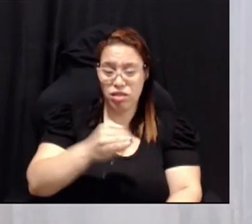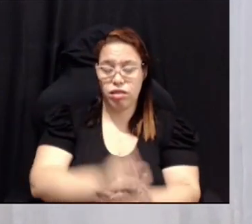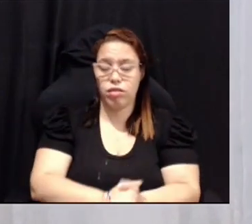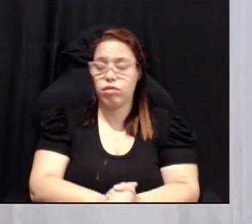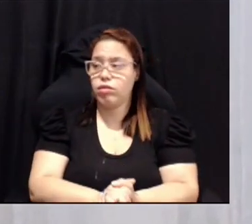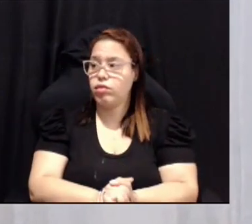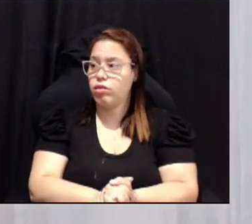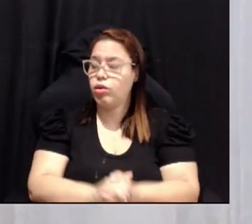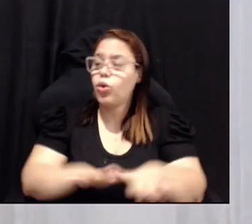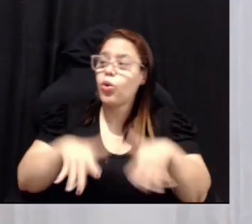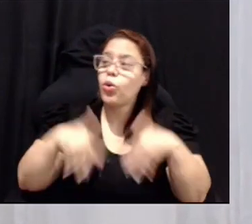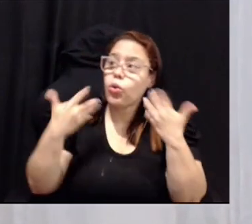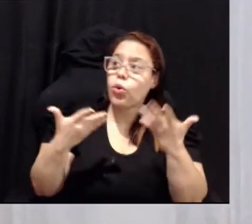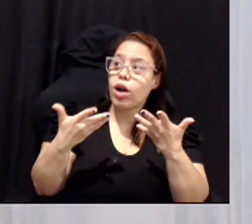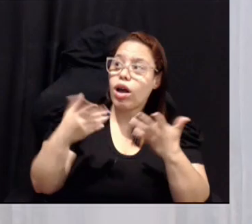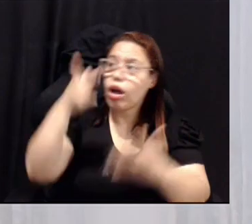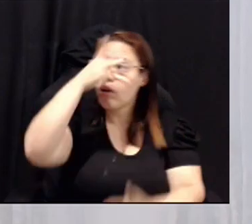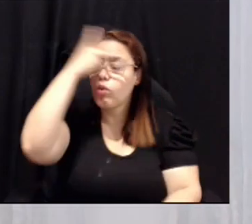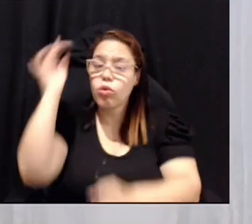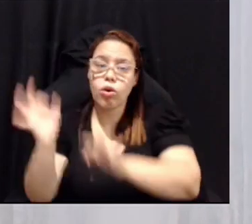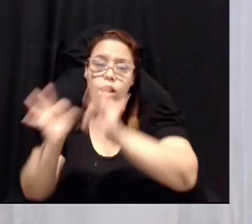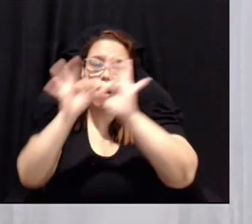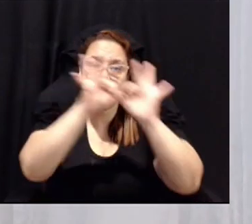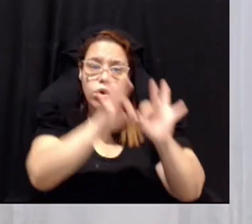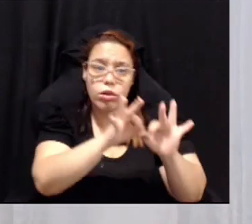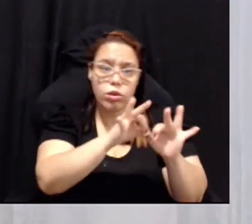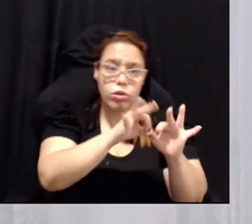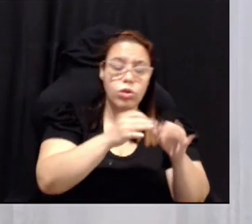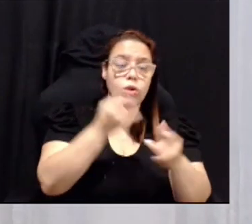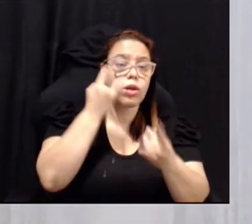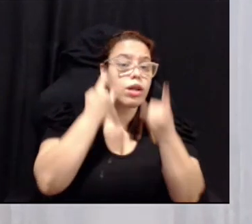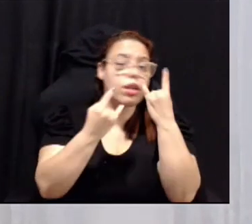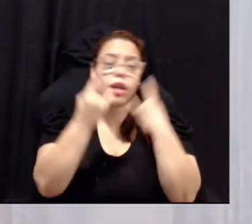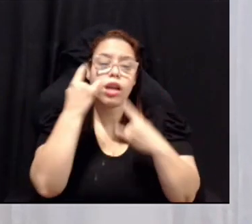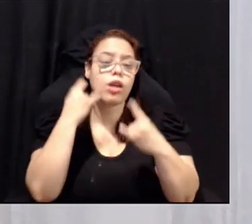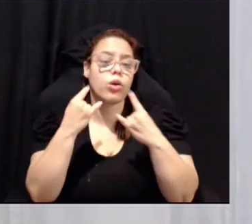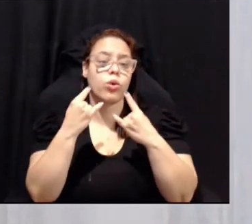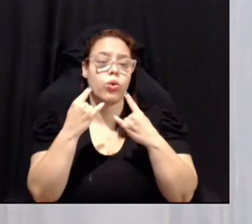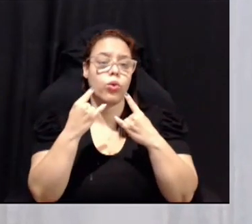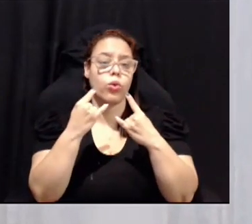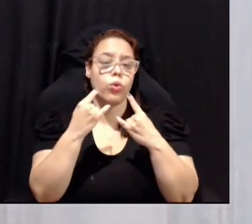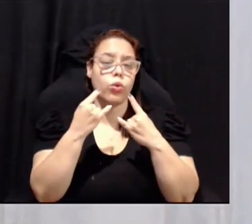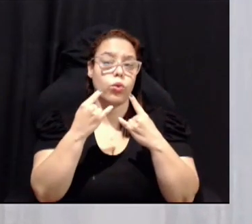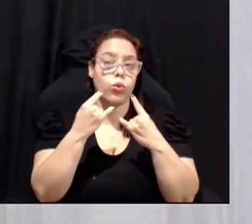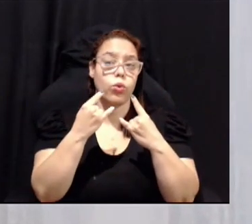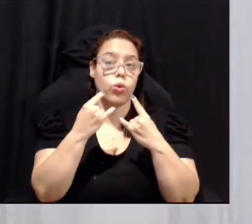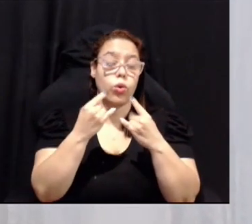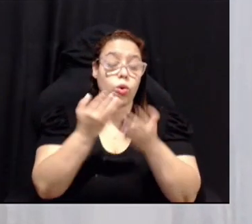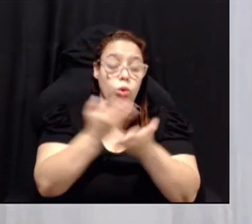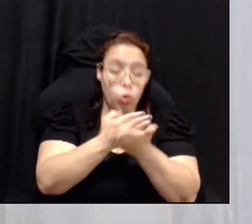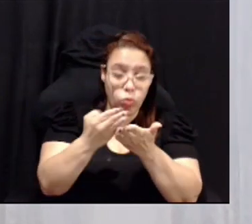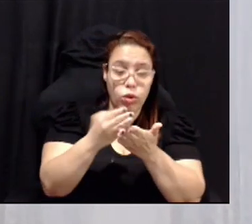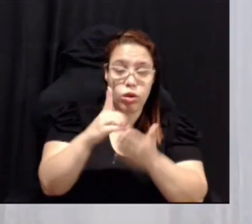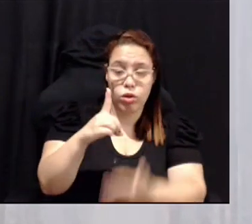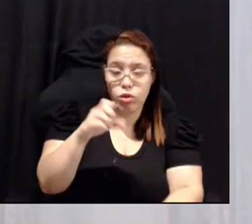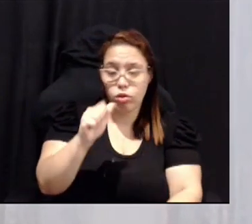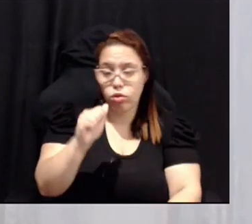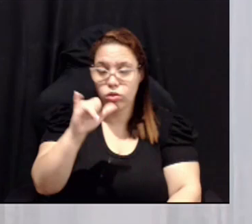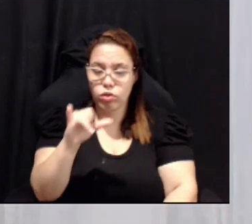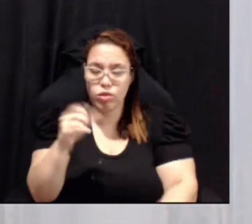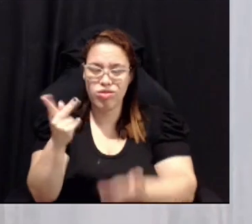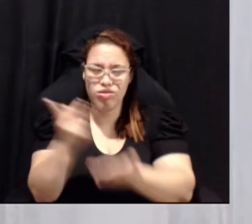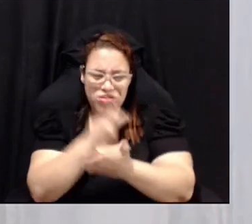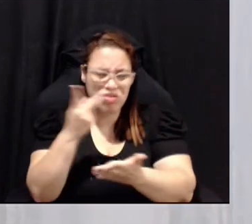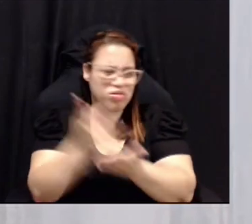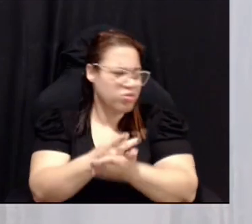o pessoal, né, que está assistindo se interessou em começar a operar no day trade, quais os erros comuns